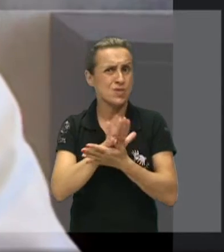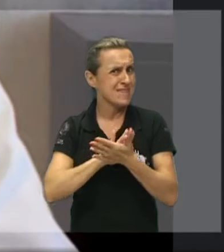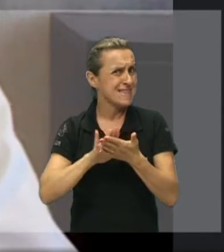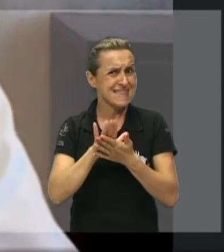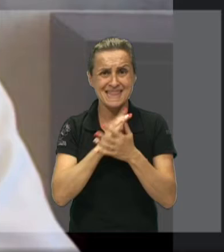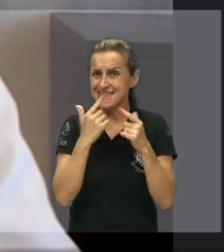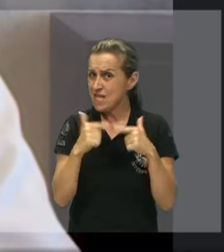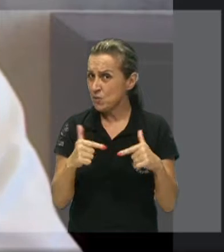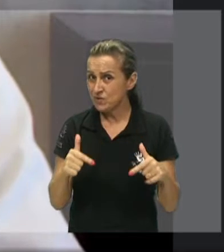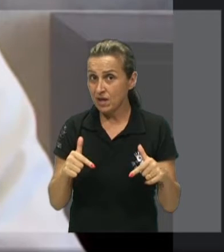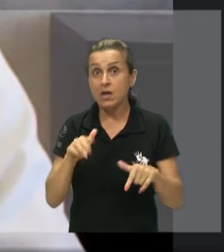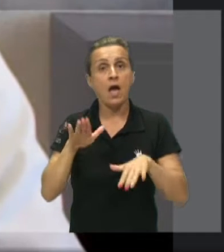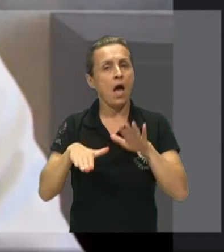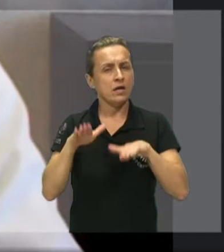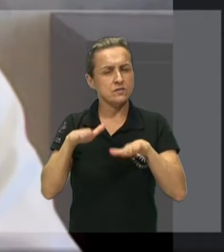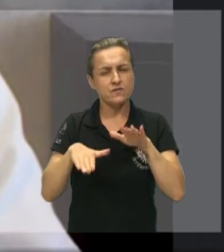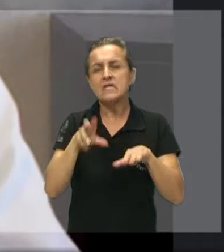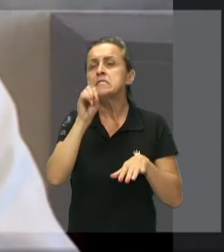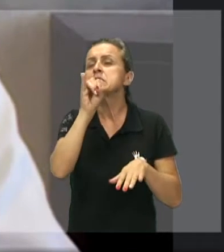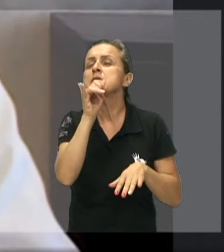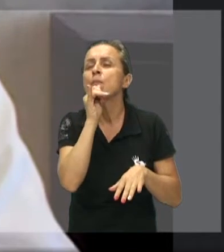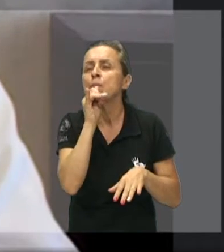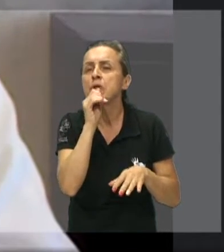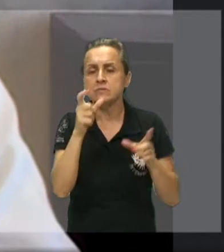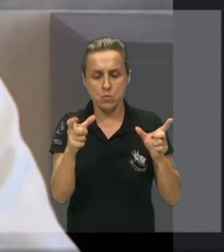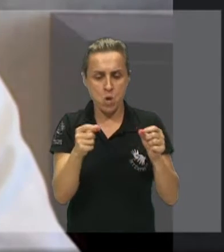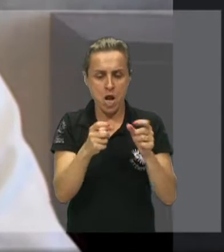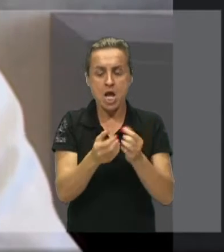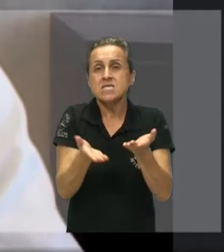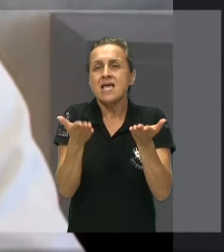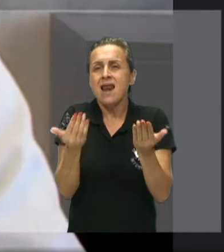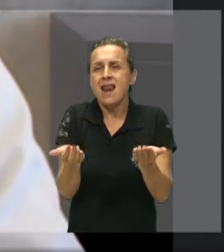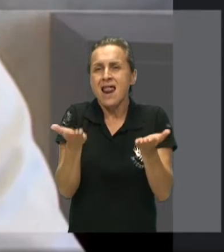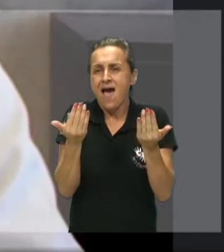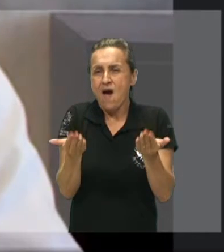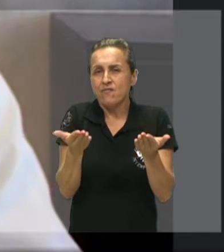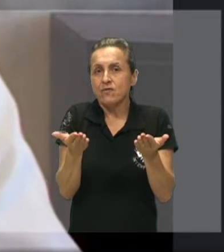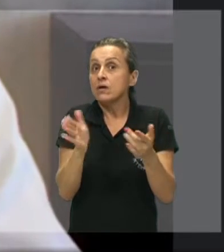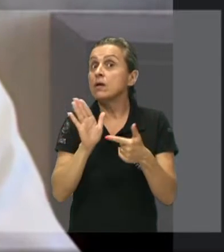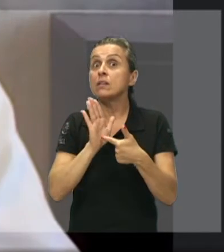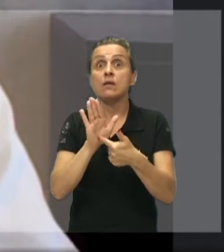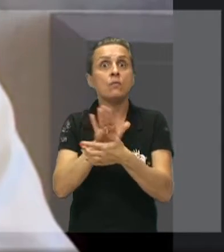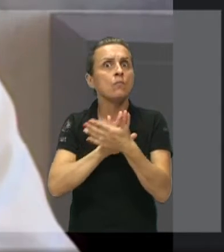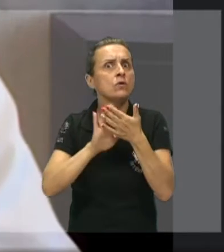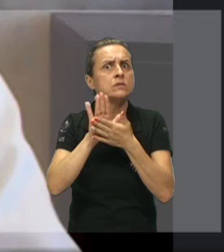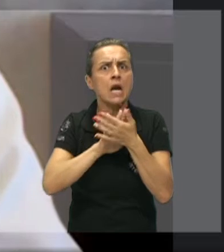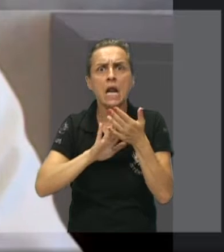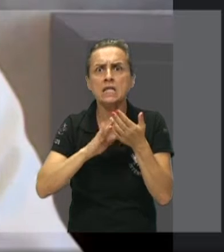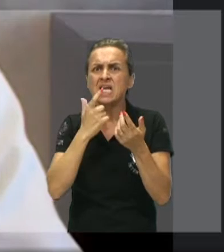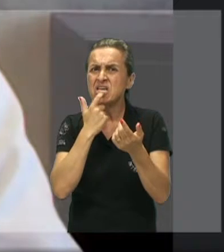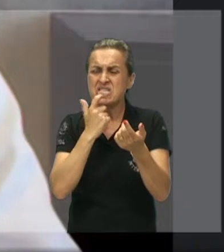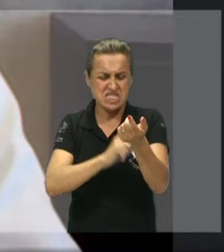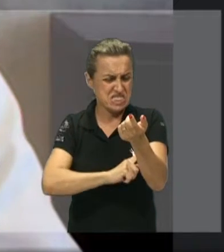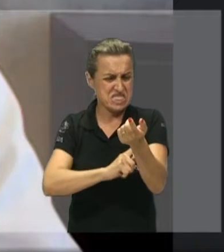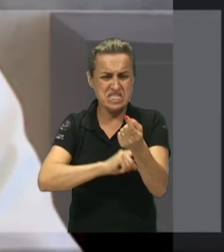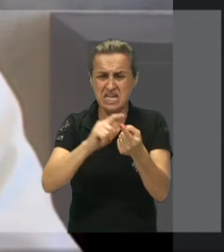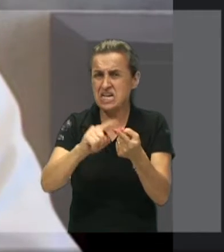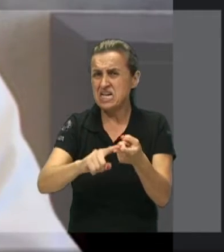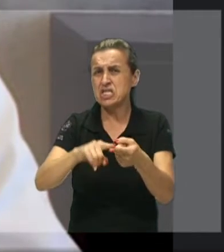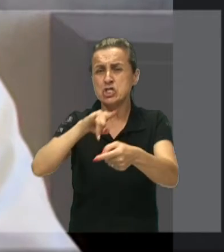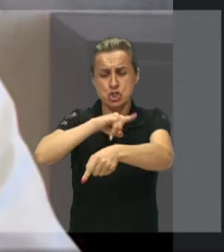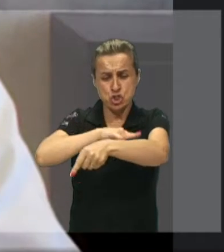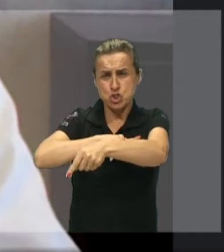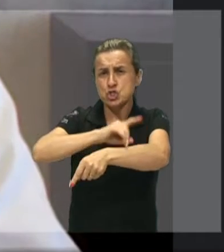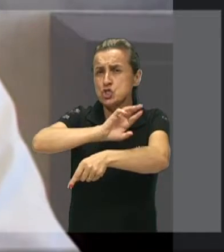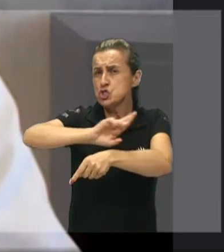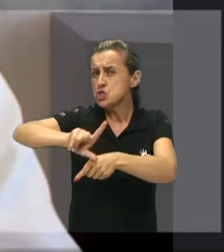um câncer de baixo grau, assim, que não é tão agressivo, ele não sangra, ele não causa obstrução urinária, não